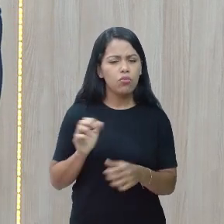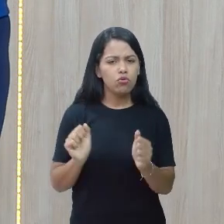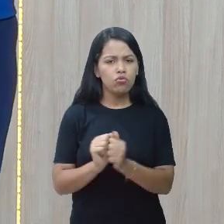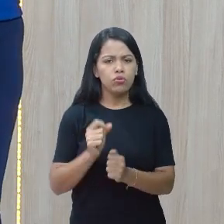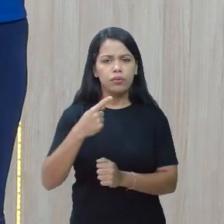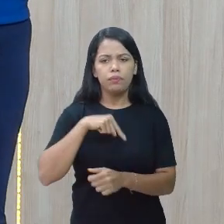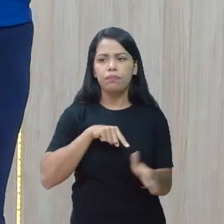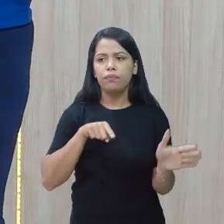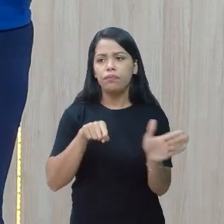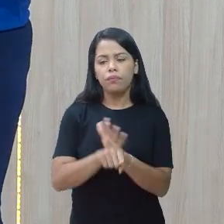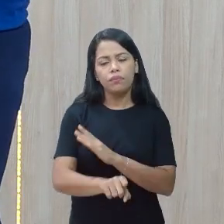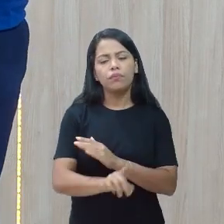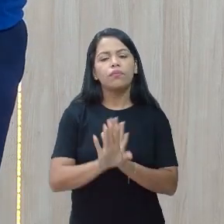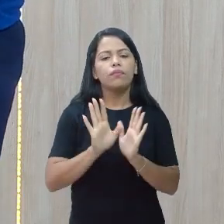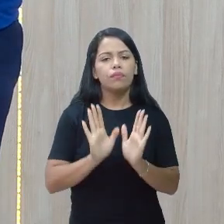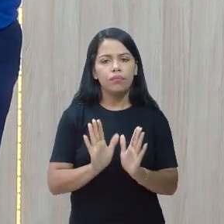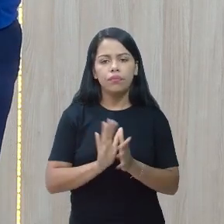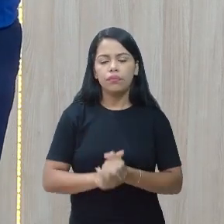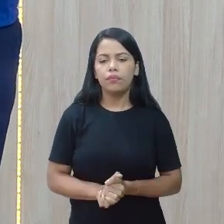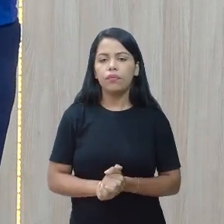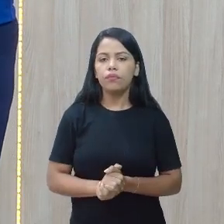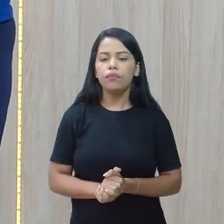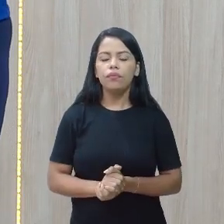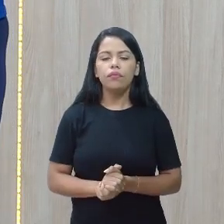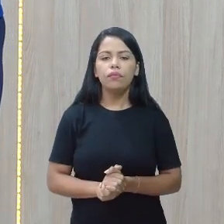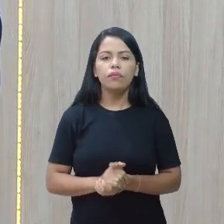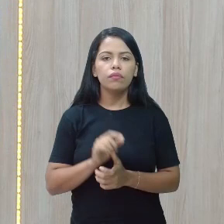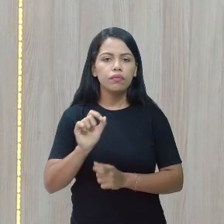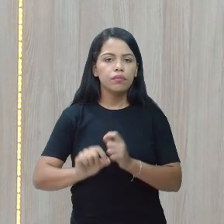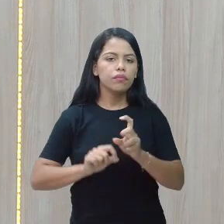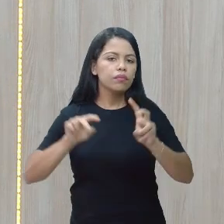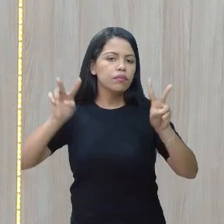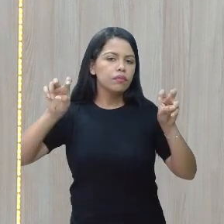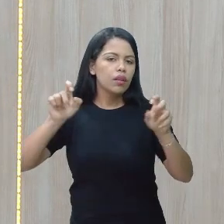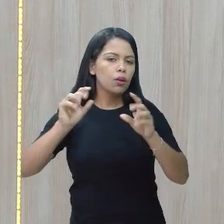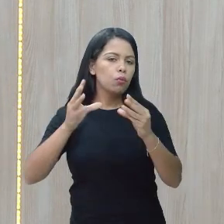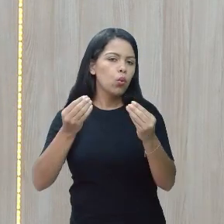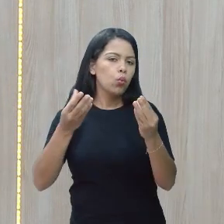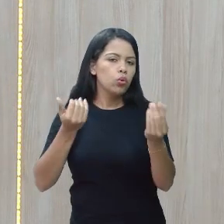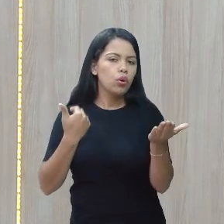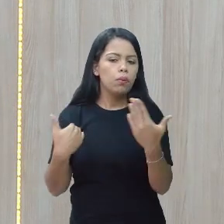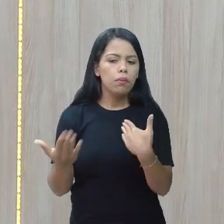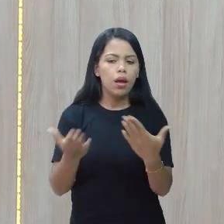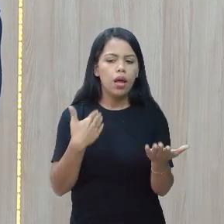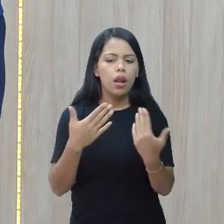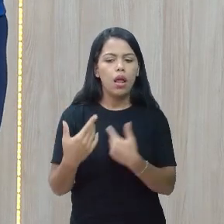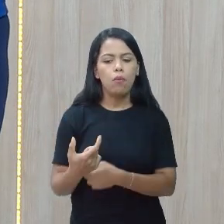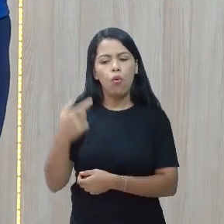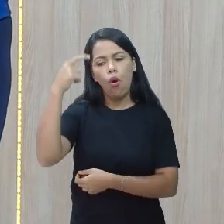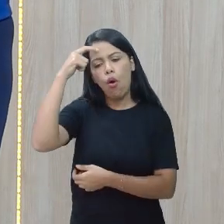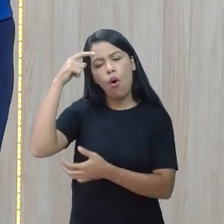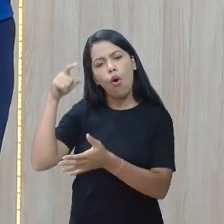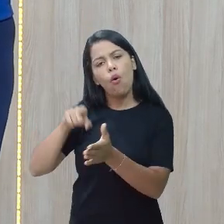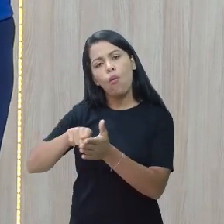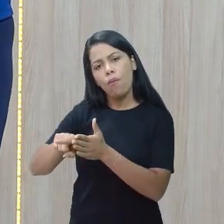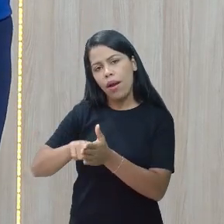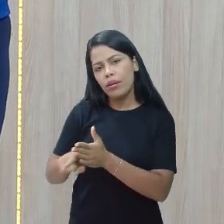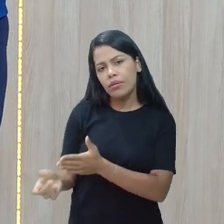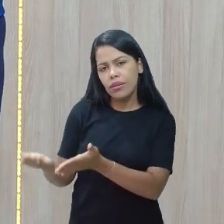Essa pergunta, ela é uma questão que está sendo muito discutida pelos pensadores,